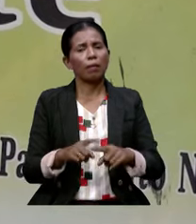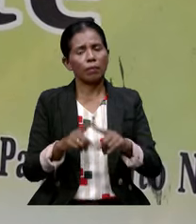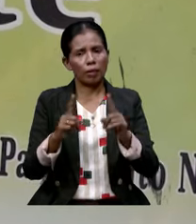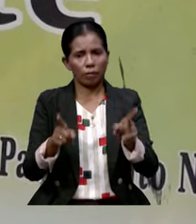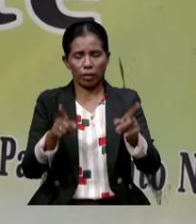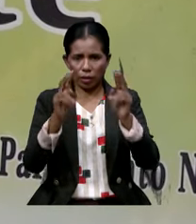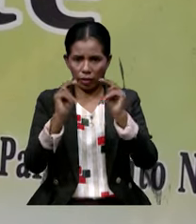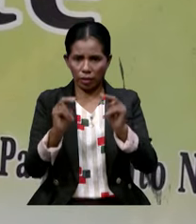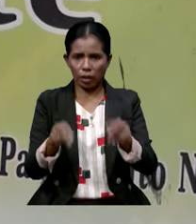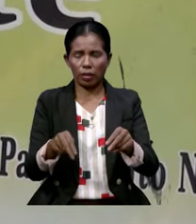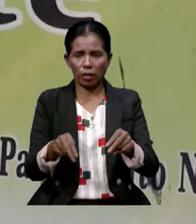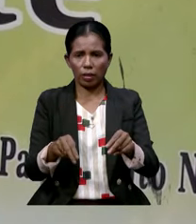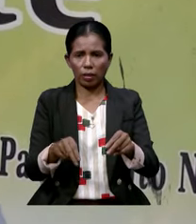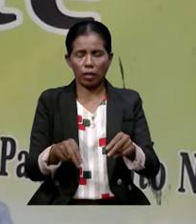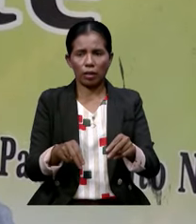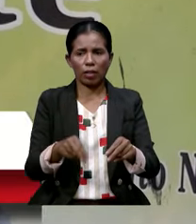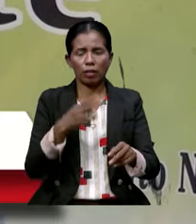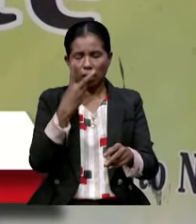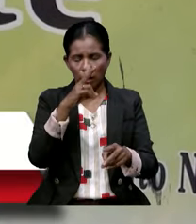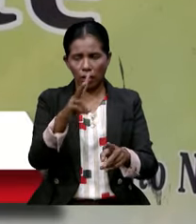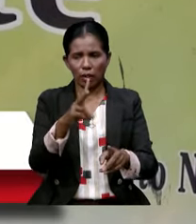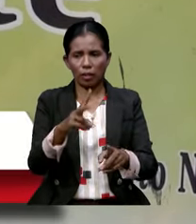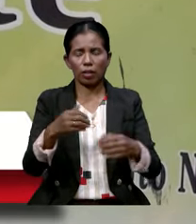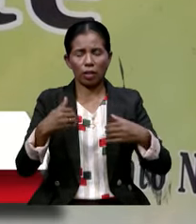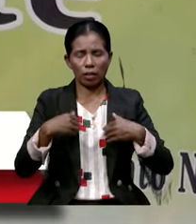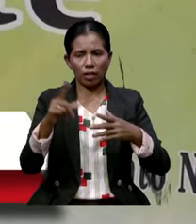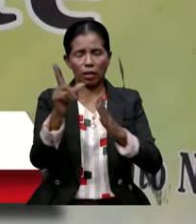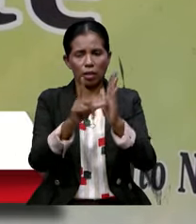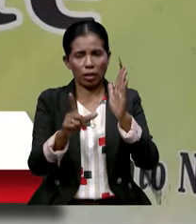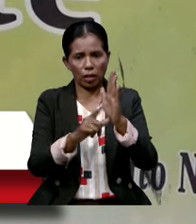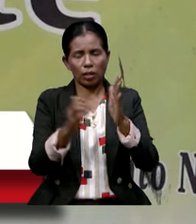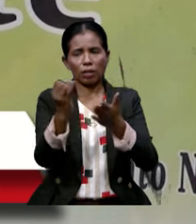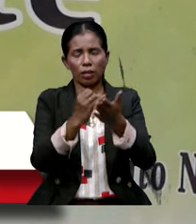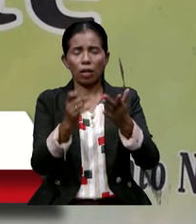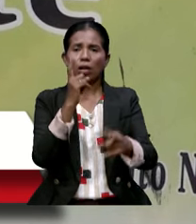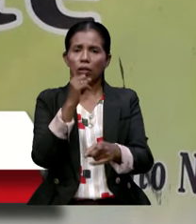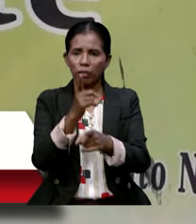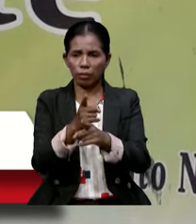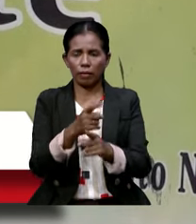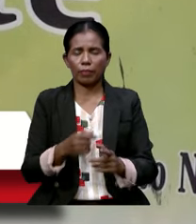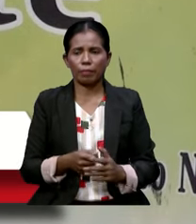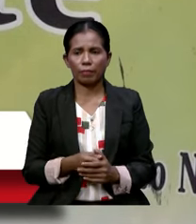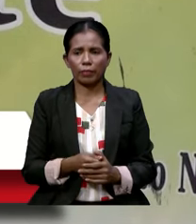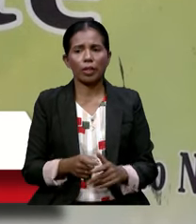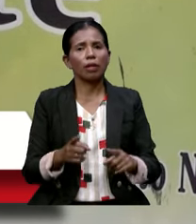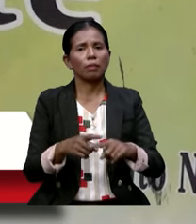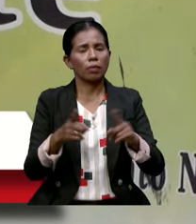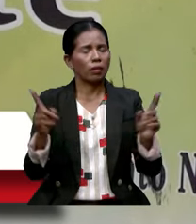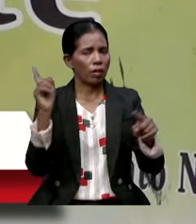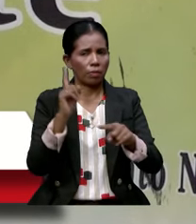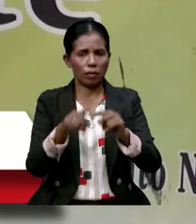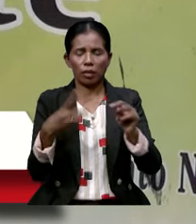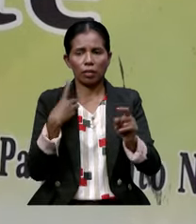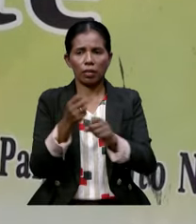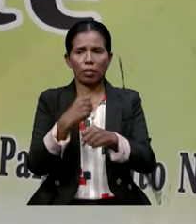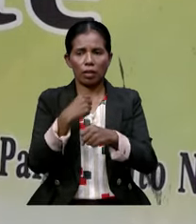que ia legalidade, tem que ia base legal, katak, los duni. Maybe labele ita halo